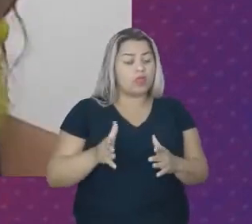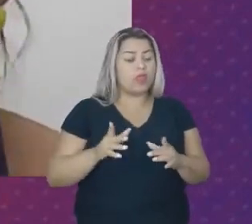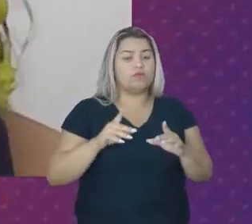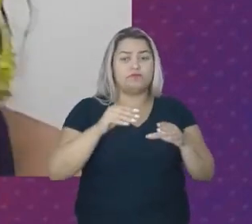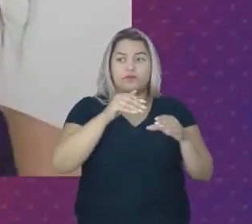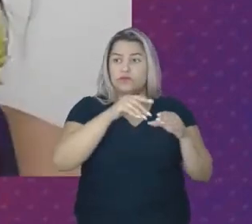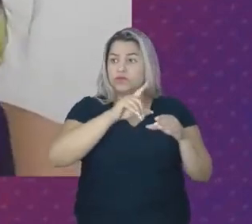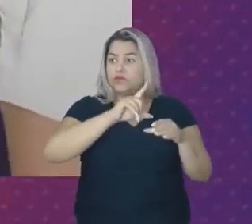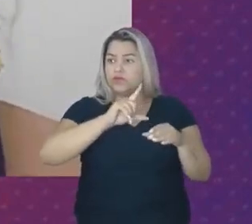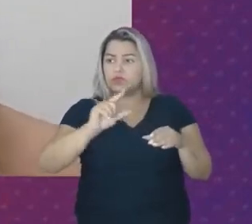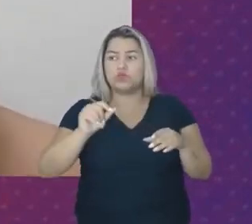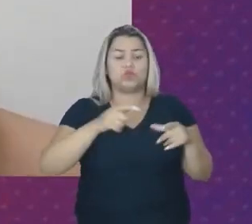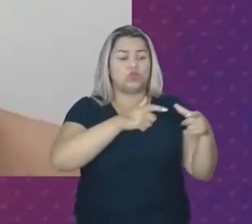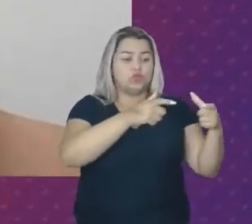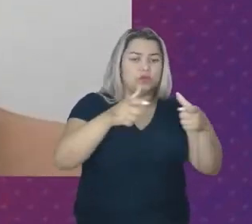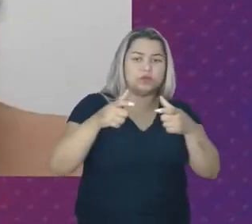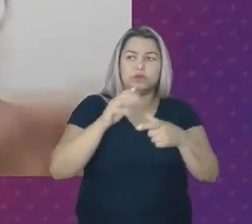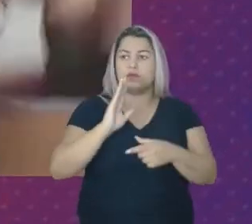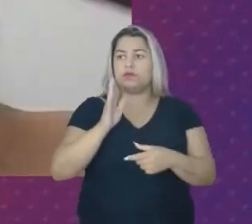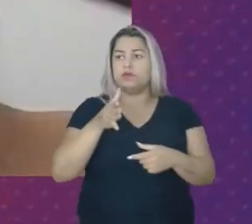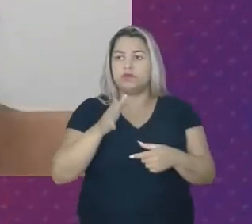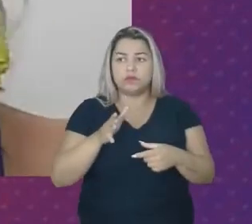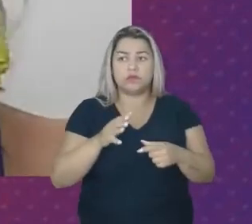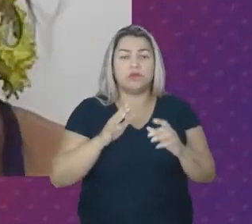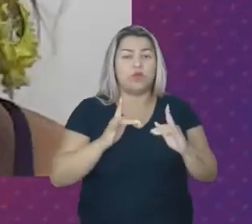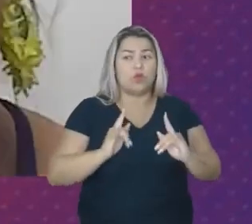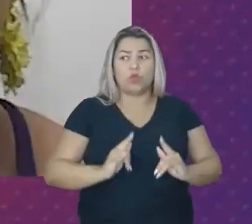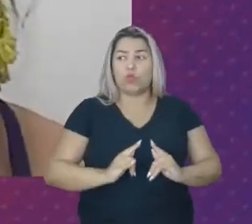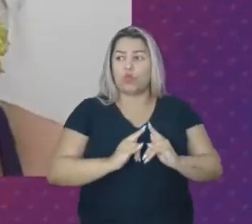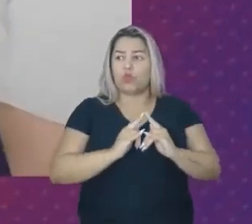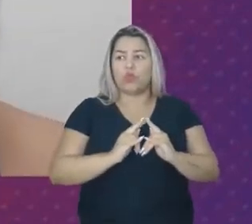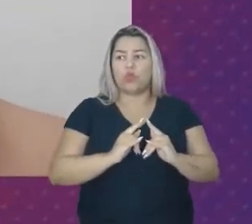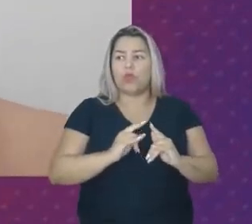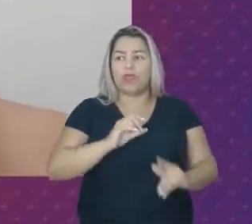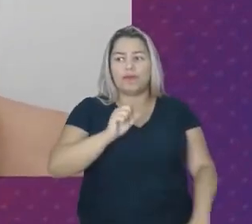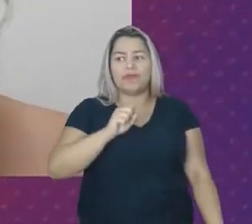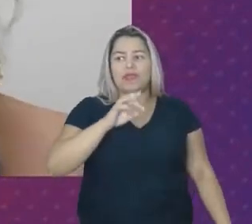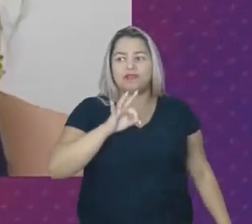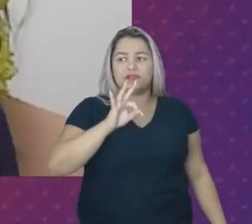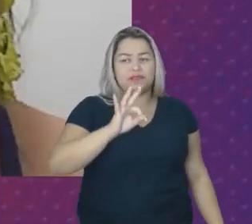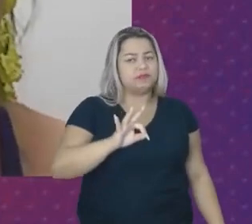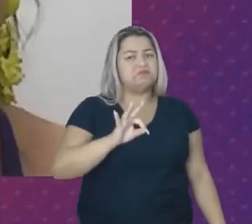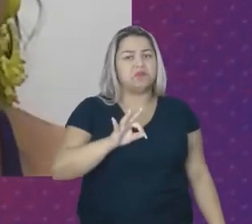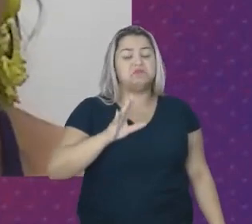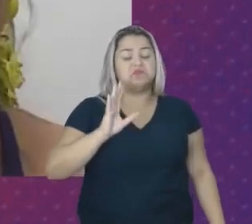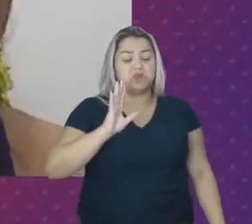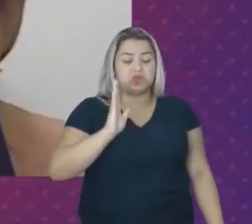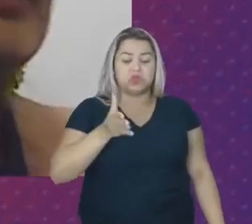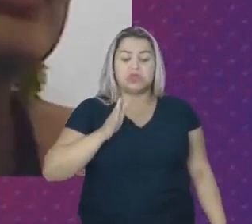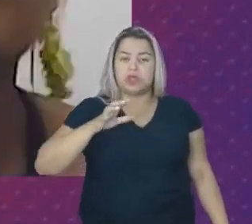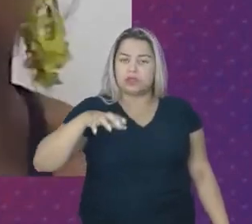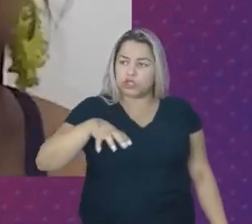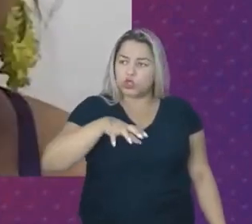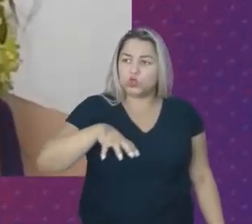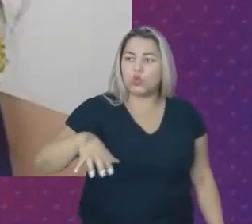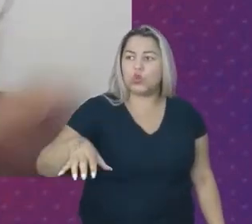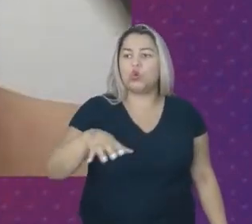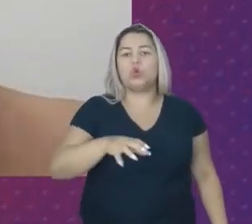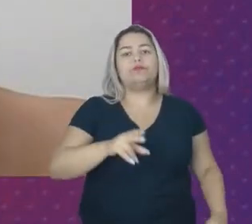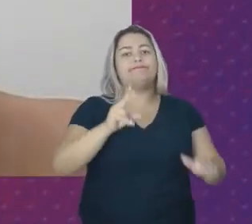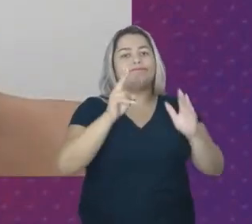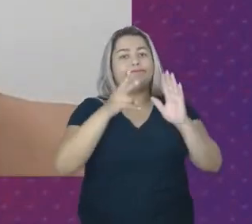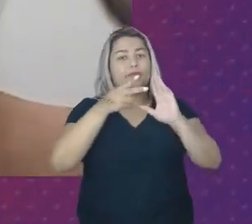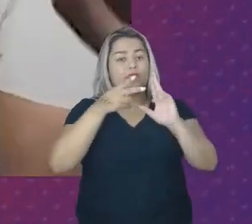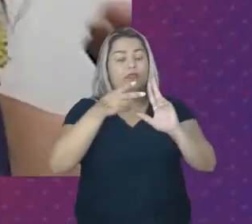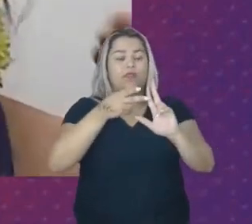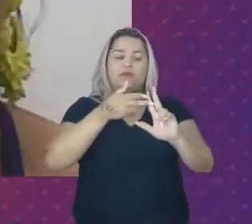foi em quilombo, já foi em assentamento do MST, já foi em território indígena, e que vai trazer um